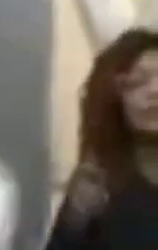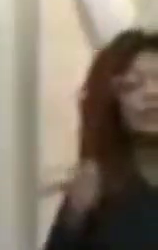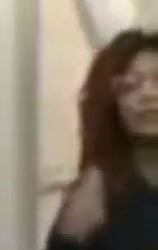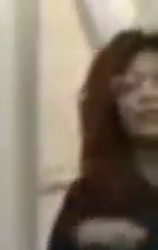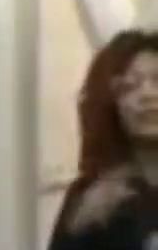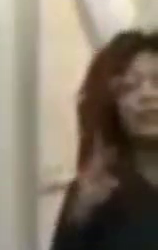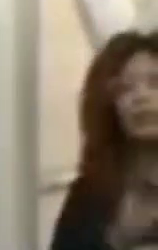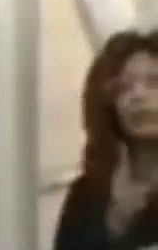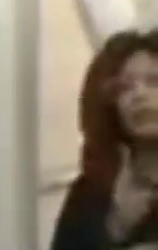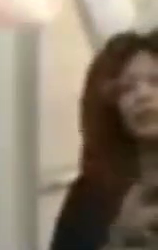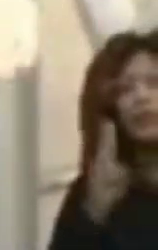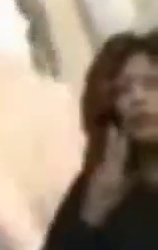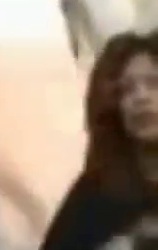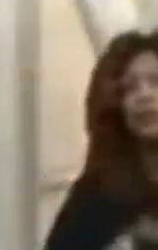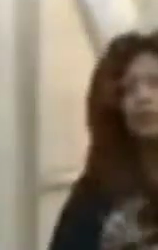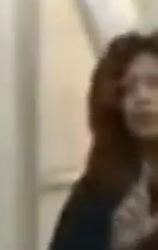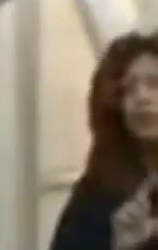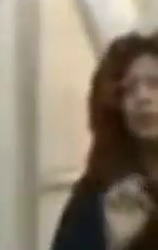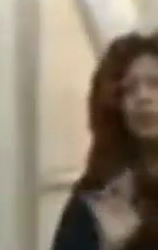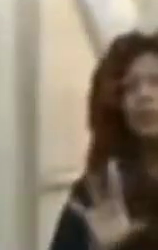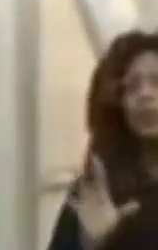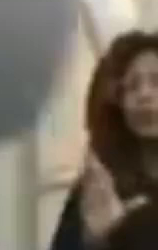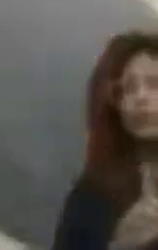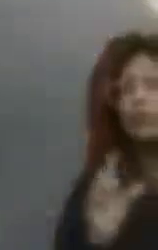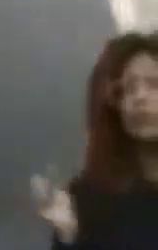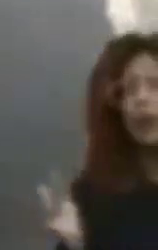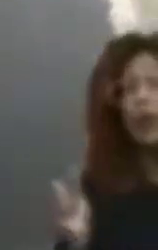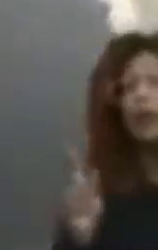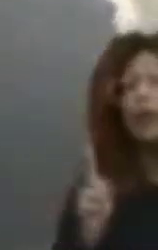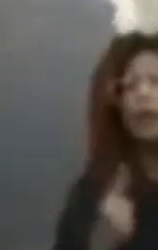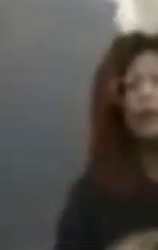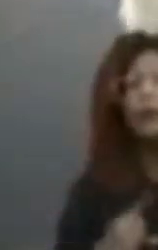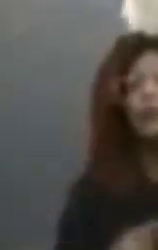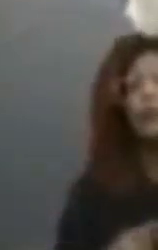lá. E só saiu porque foi descondenado por um amigo seu.